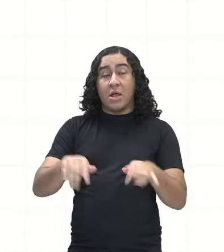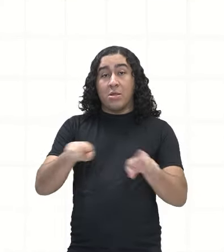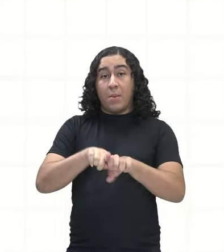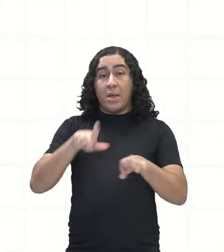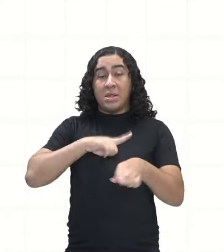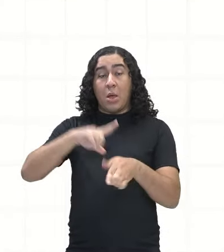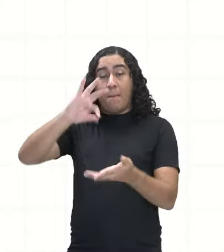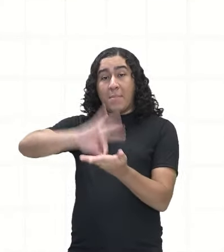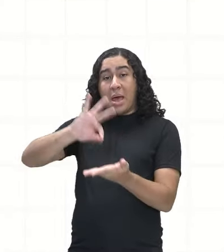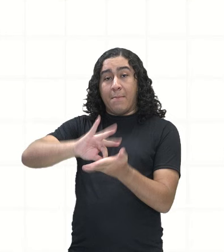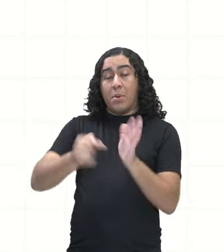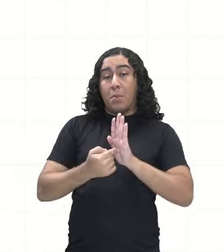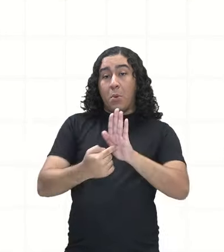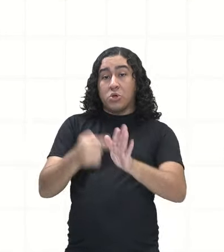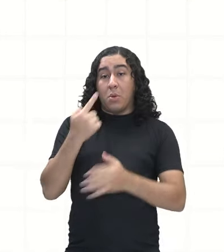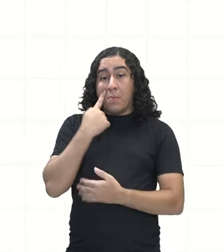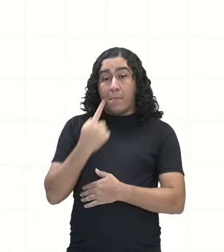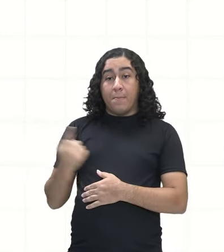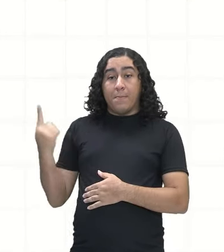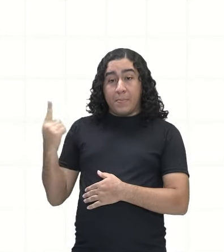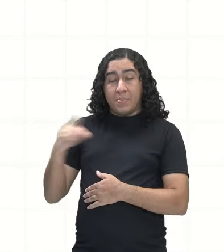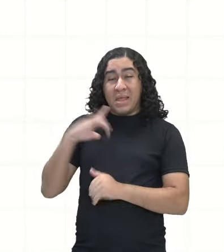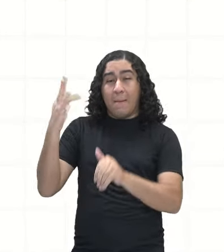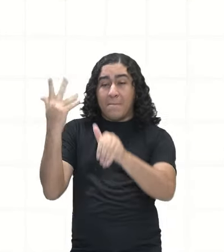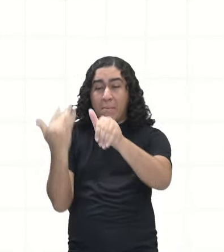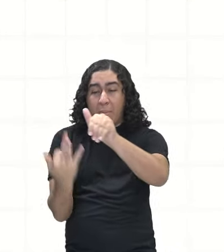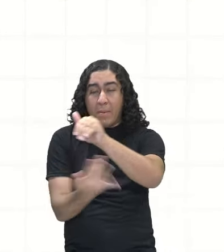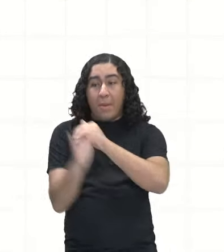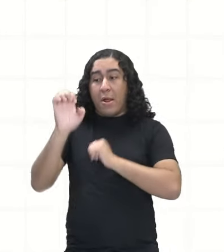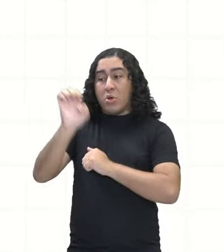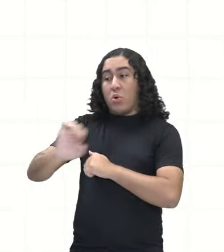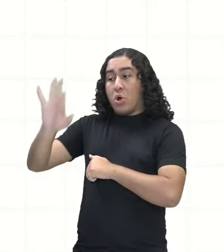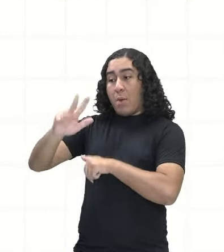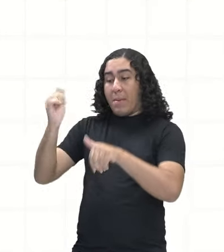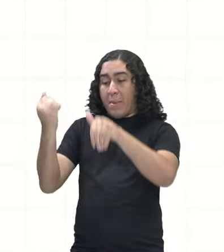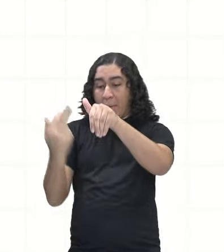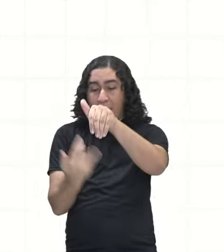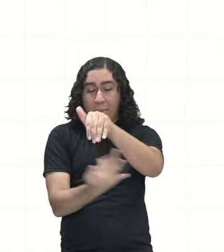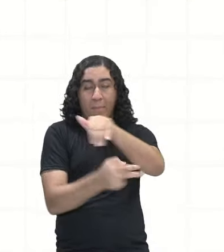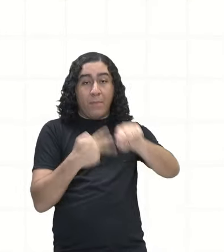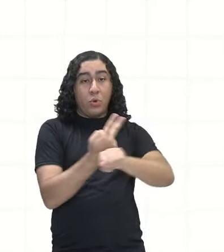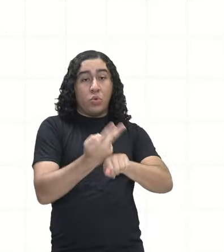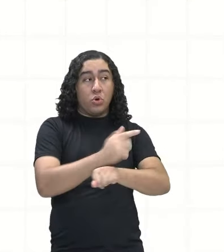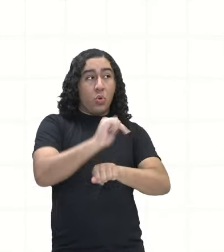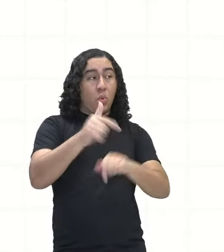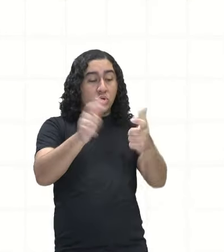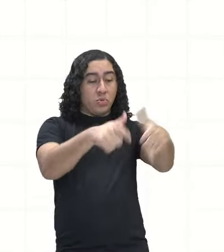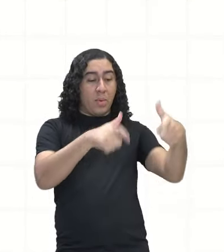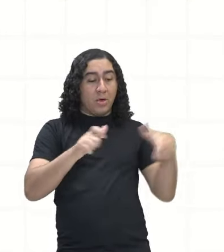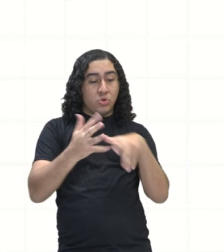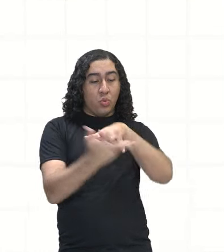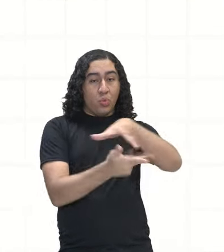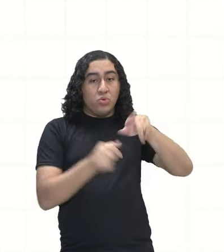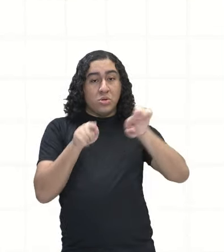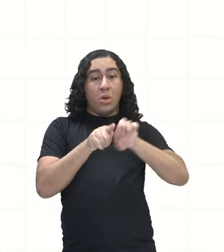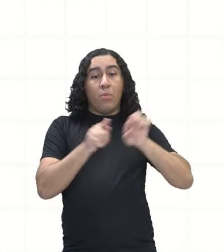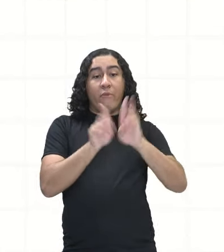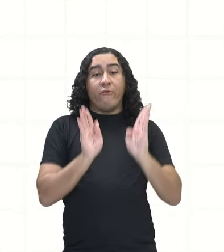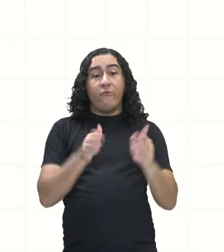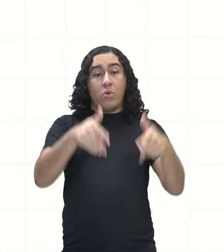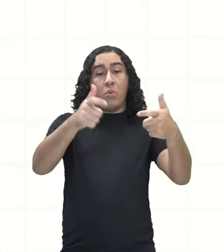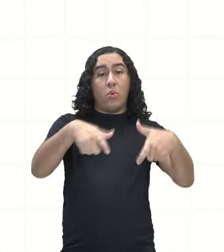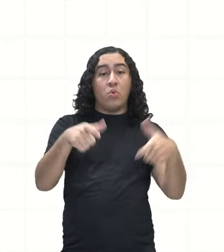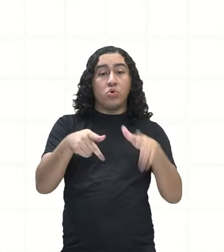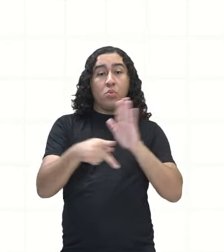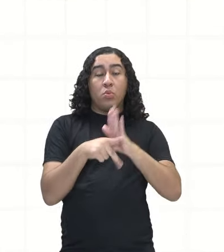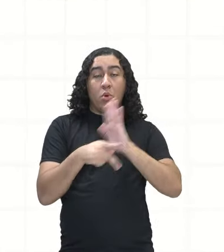ilustra muito bem essa saída do europeu em direção às outras regiões do mundo e em especial para